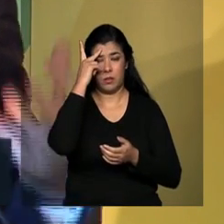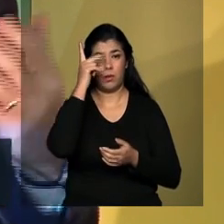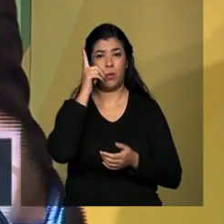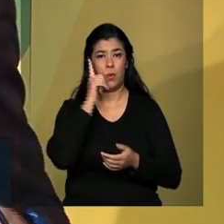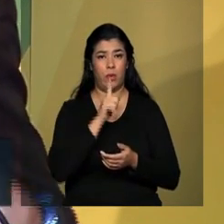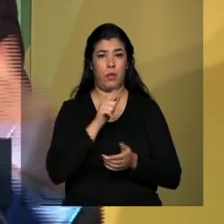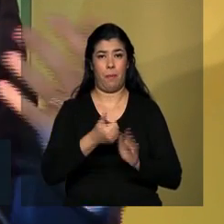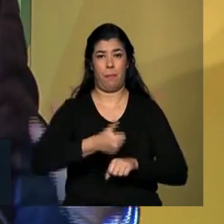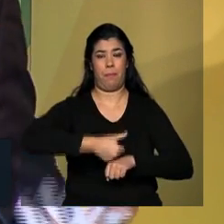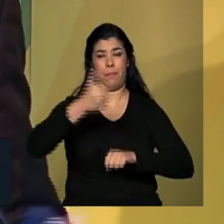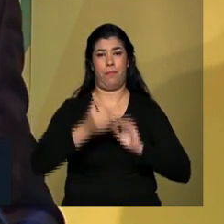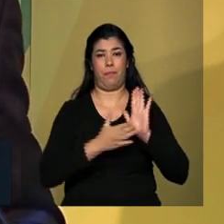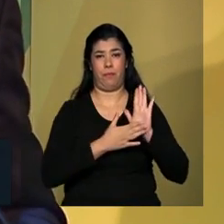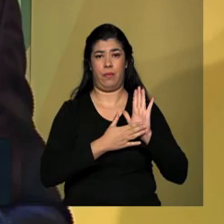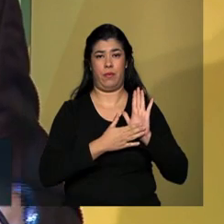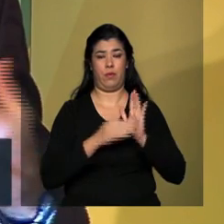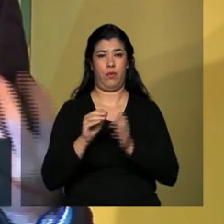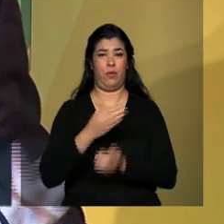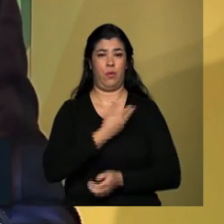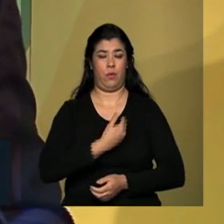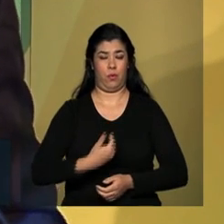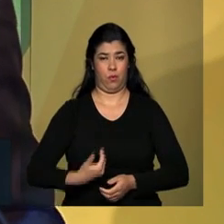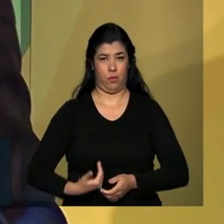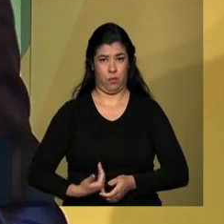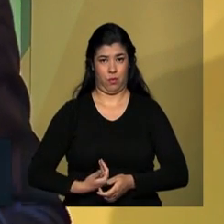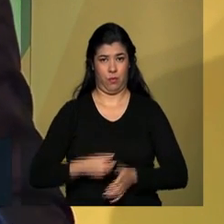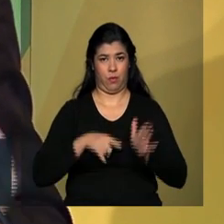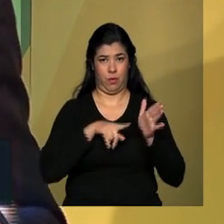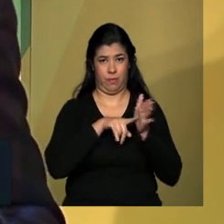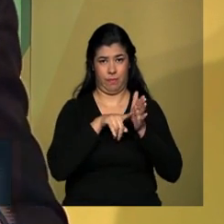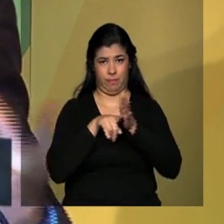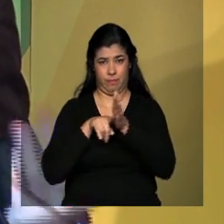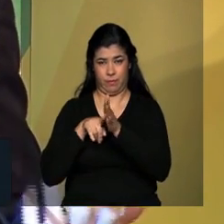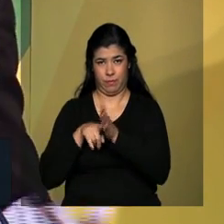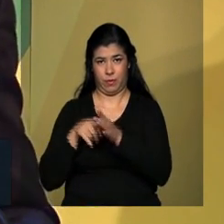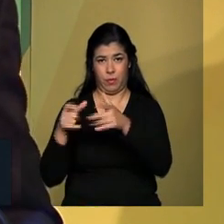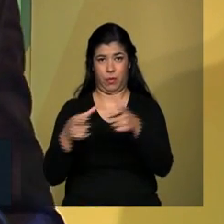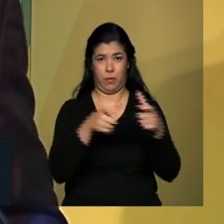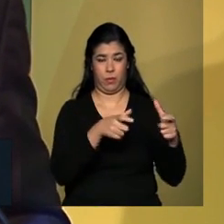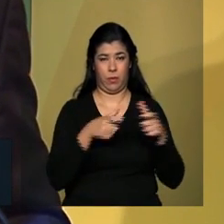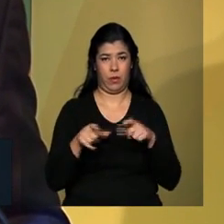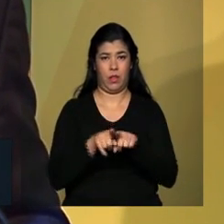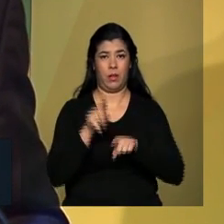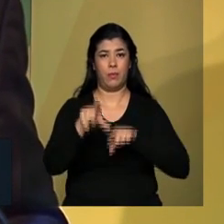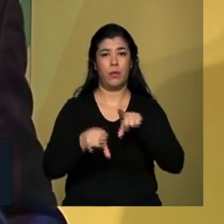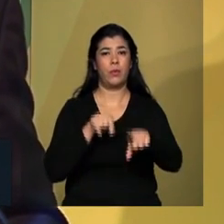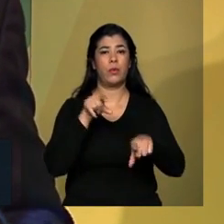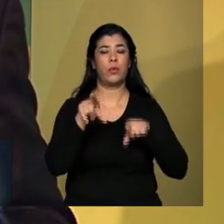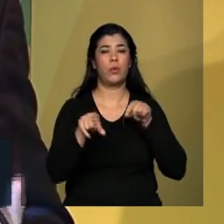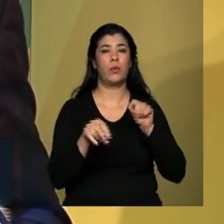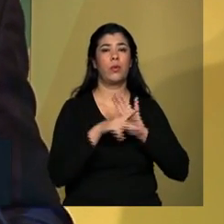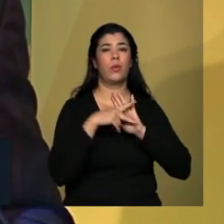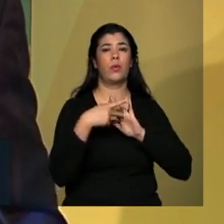concessão. Baseado no estudo, o governo analisa os espaços e adotamos uma